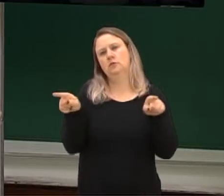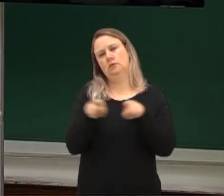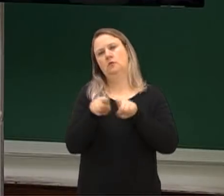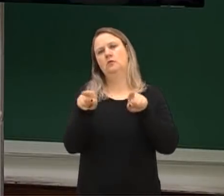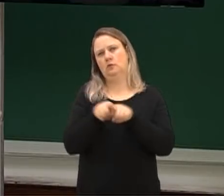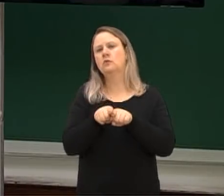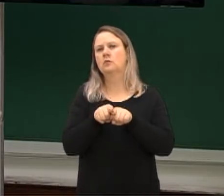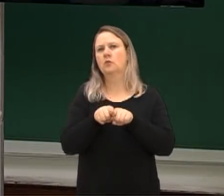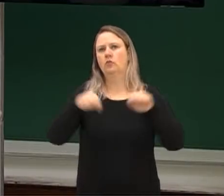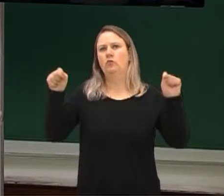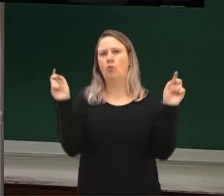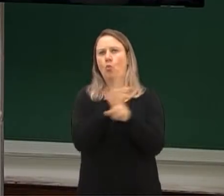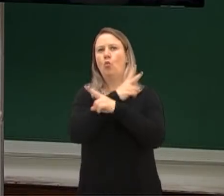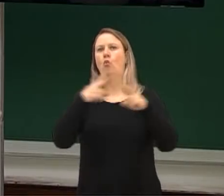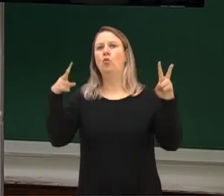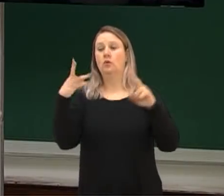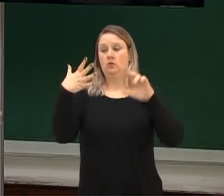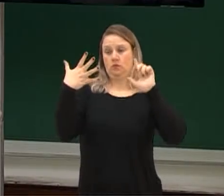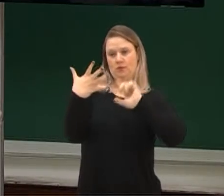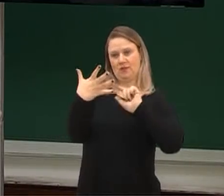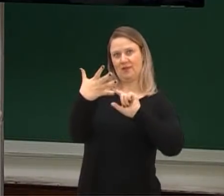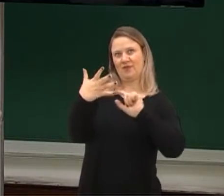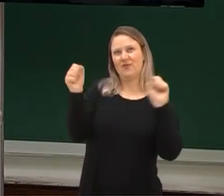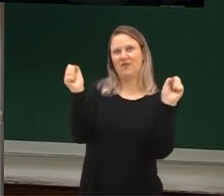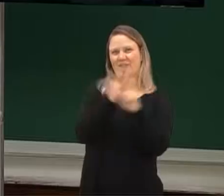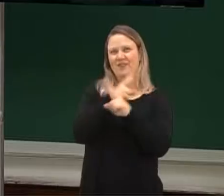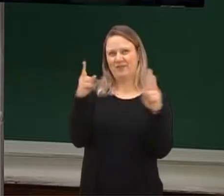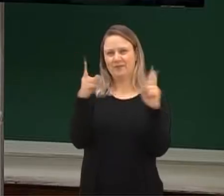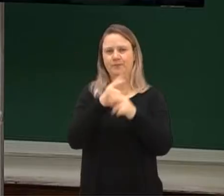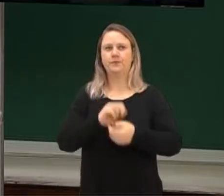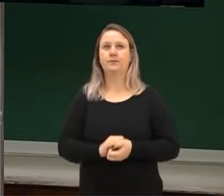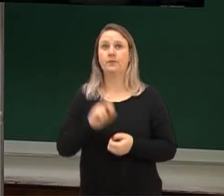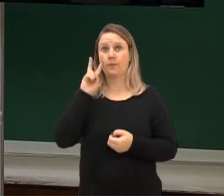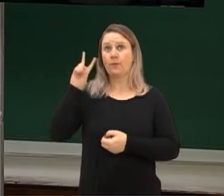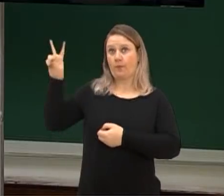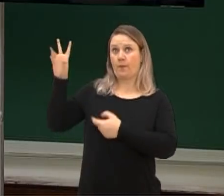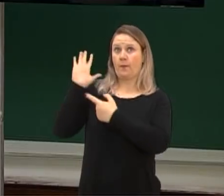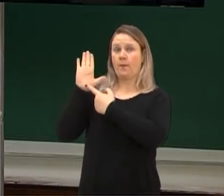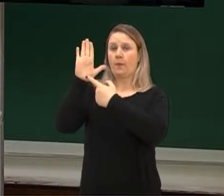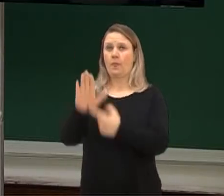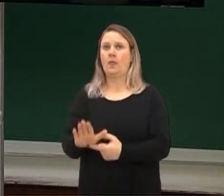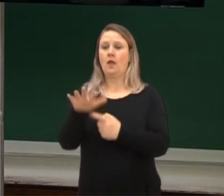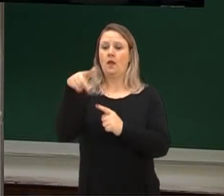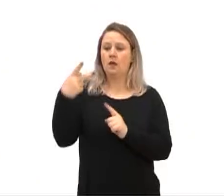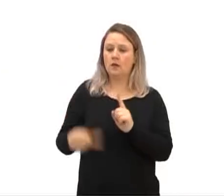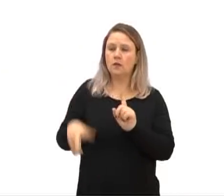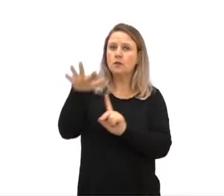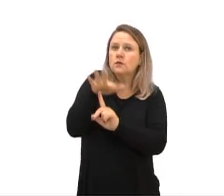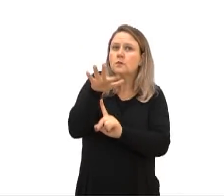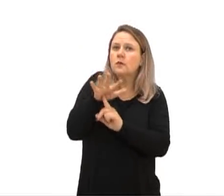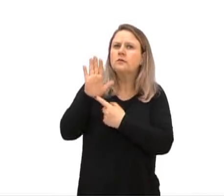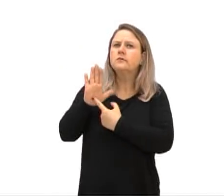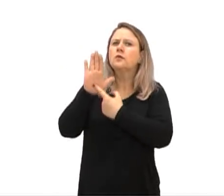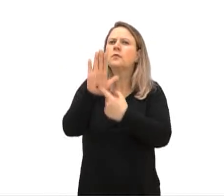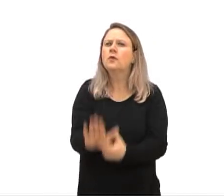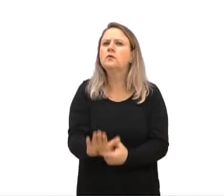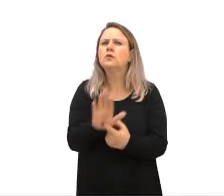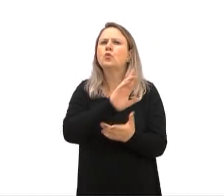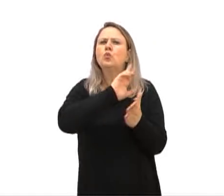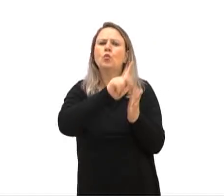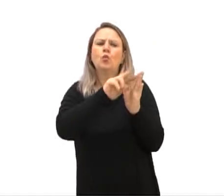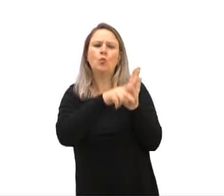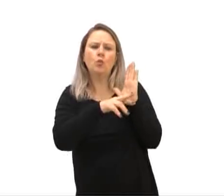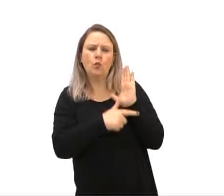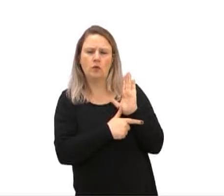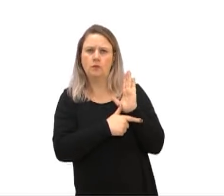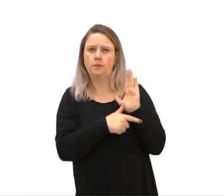causada pelos ventos. A prof trouxe aqui algumas imagens do Paraná para demonstrar essas erosões para vocês. Então,